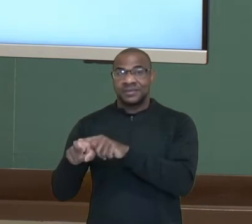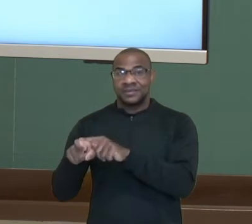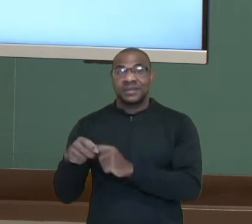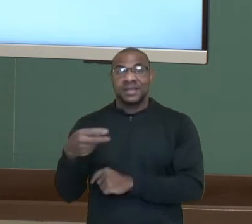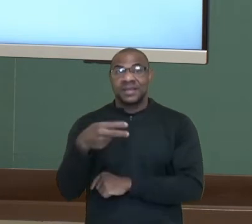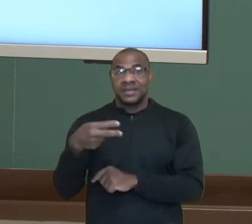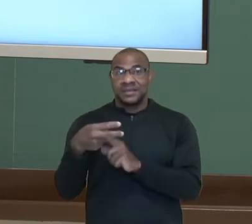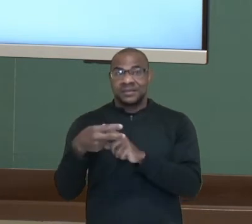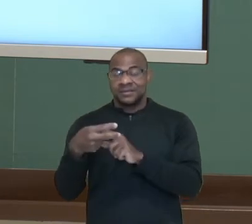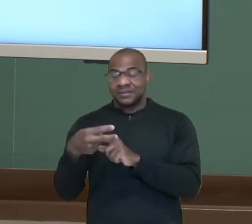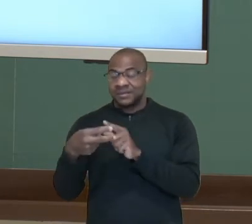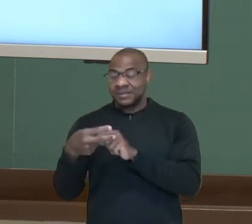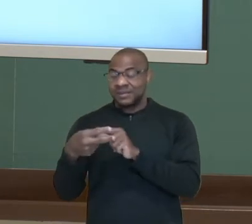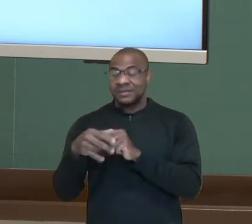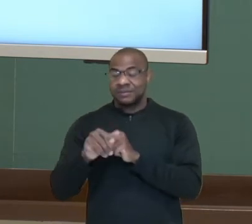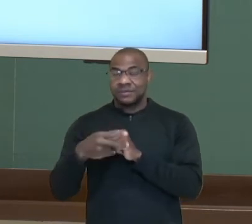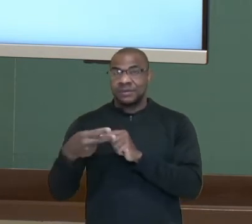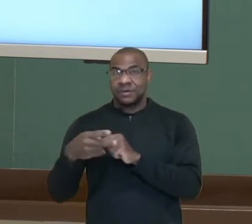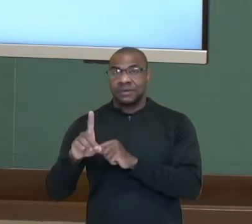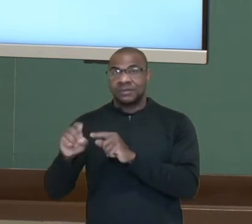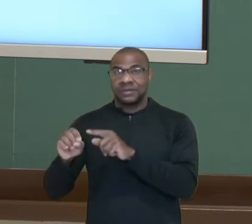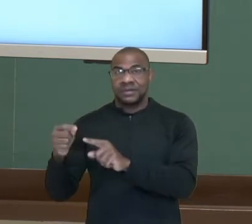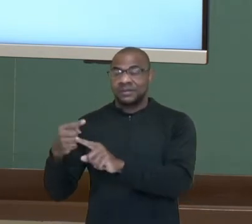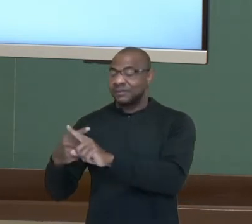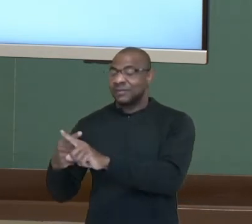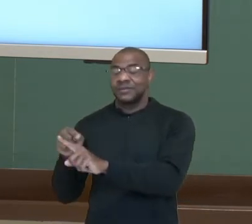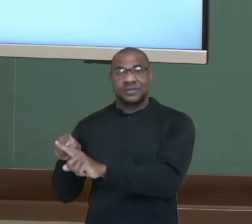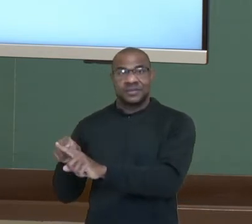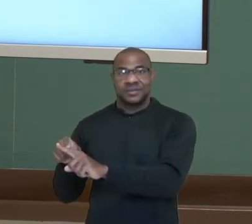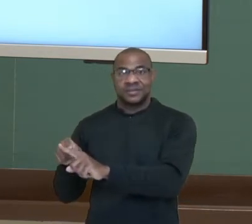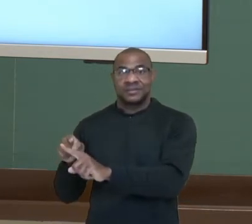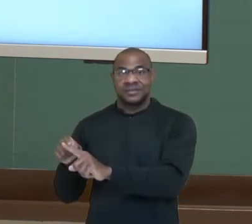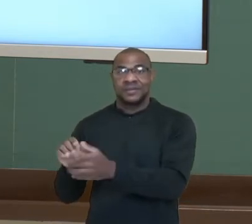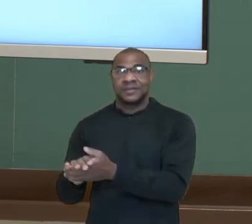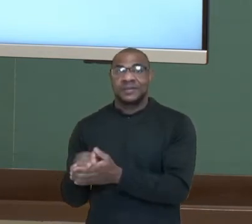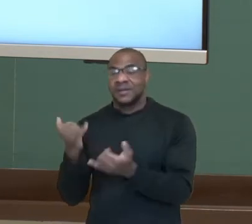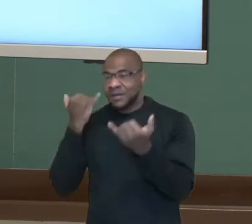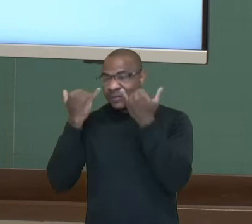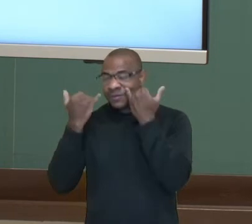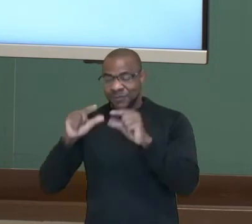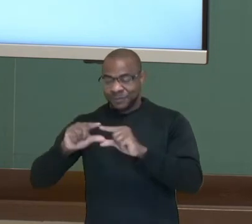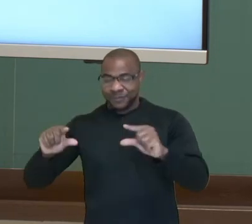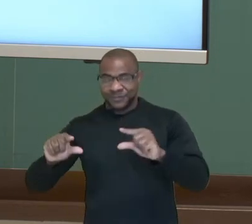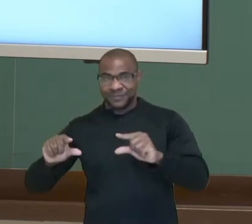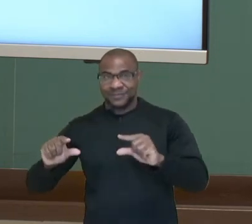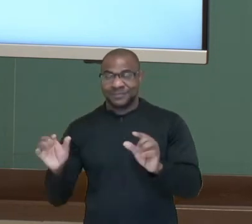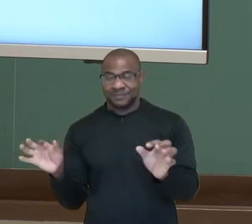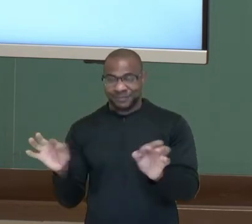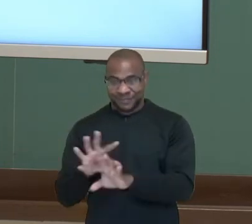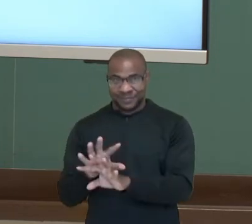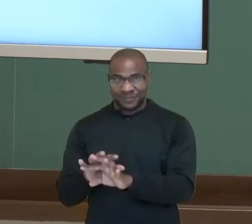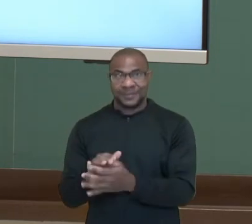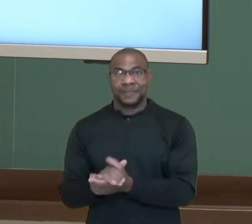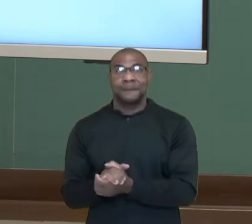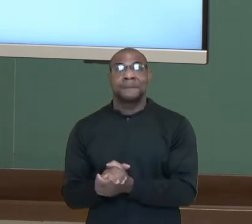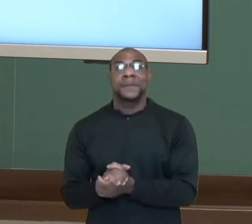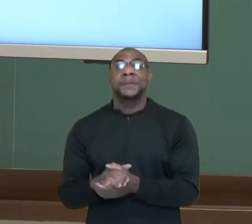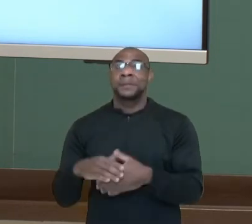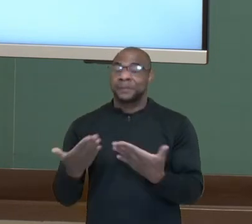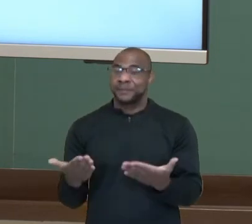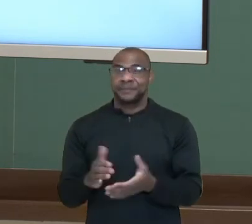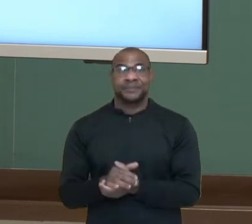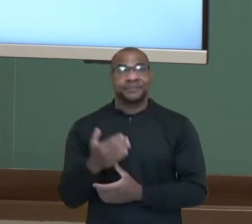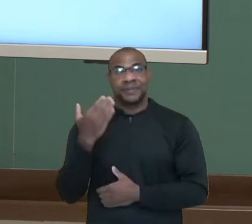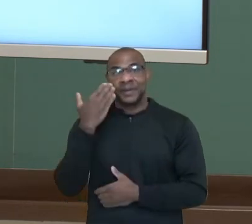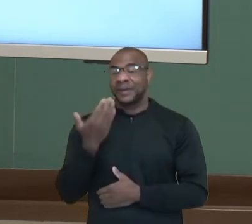igual a 100x, certinho? Fez a tabela, juntou todas as informações aí numa forma genérica para fazer a regra. Na